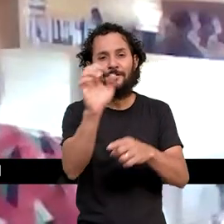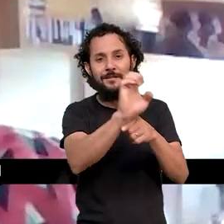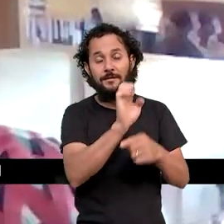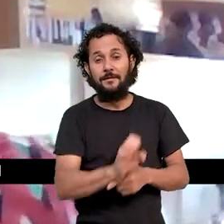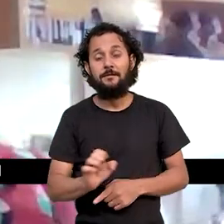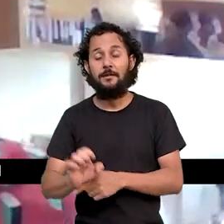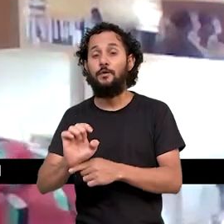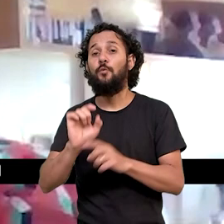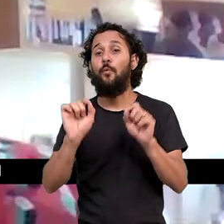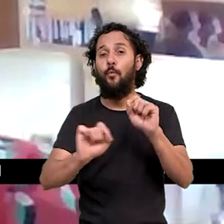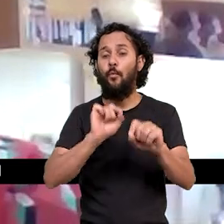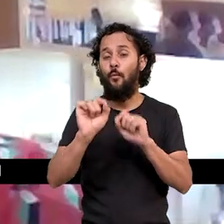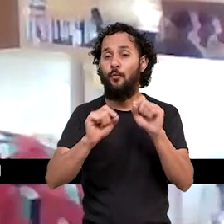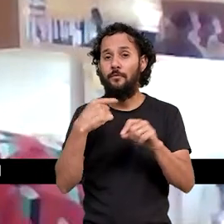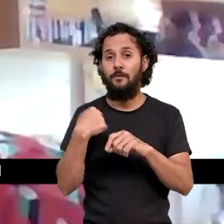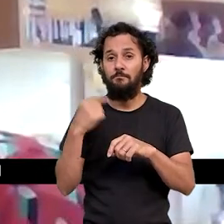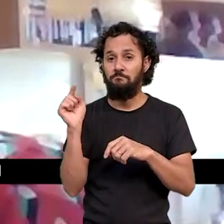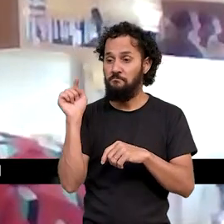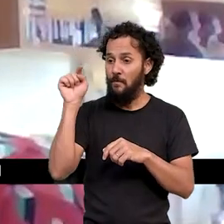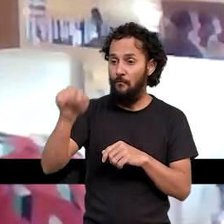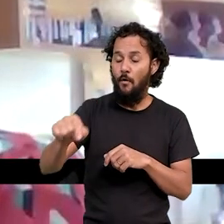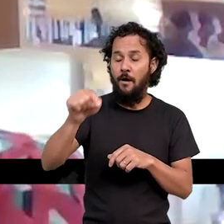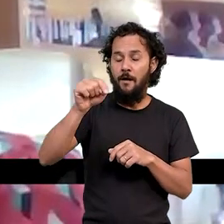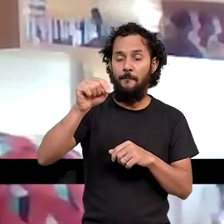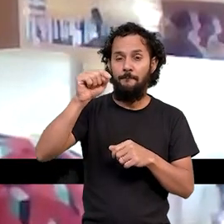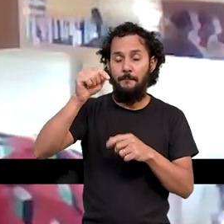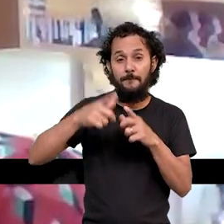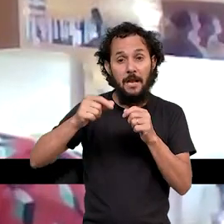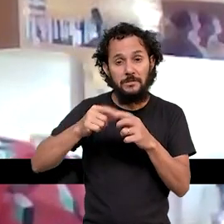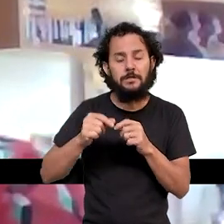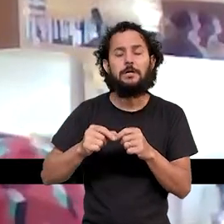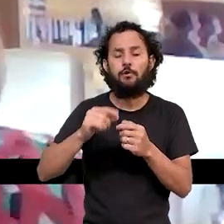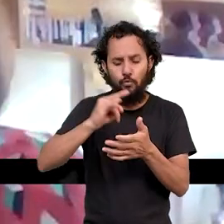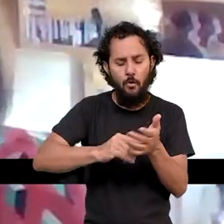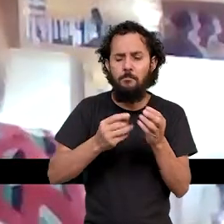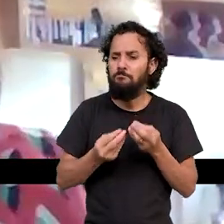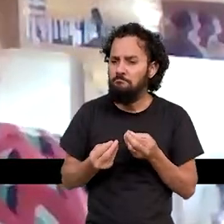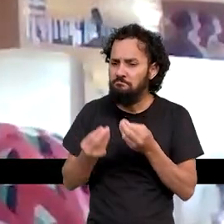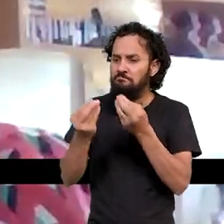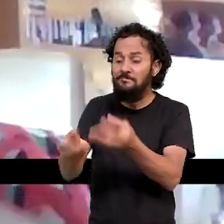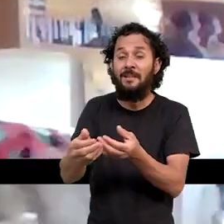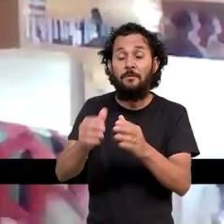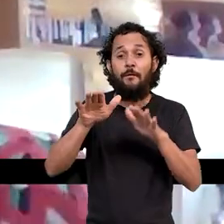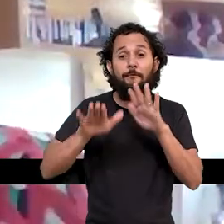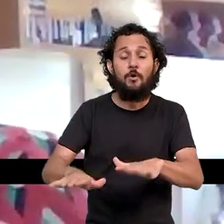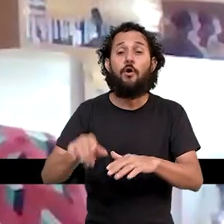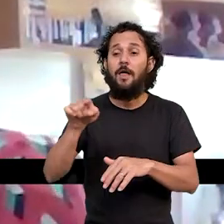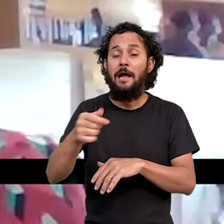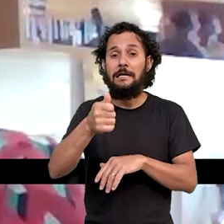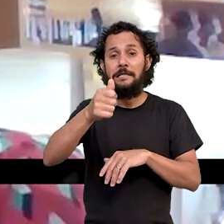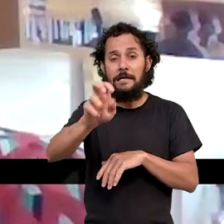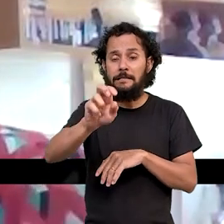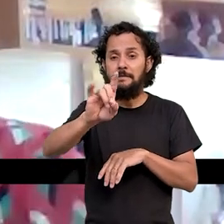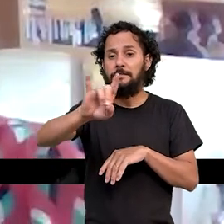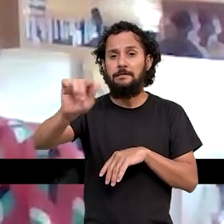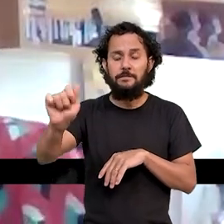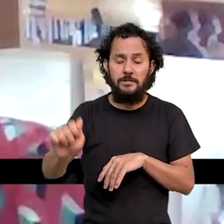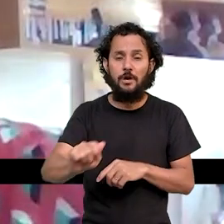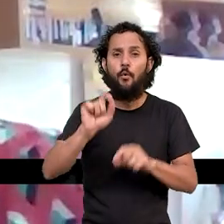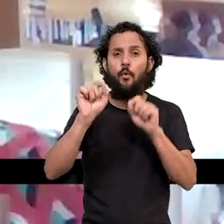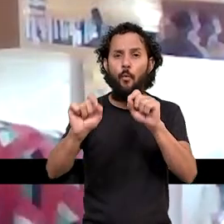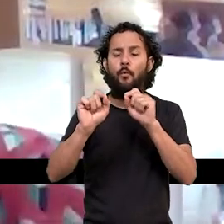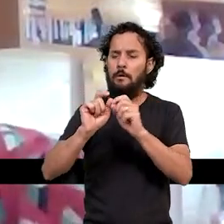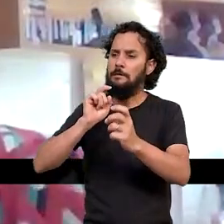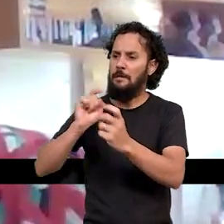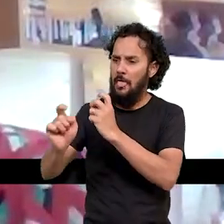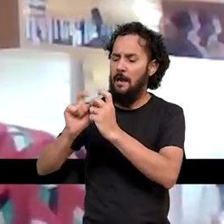outros estados, nós fomos para Brasília com este documento e durante 15 dias